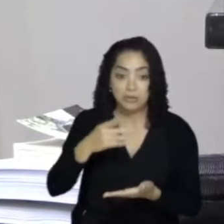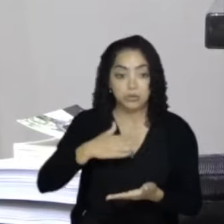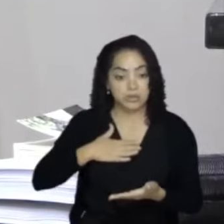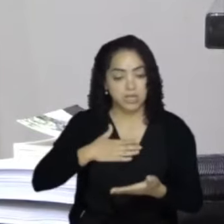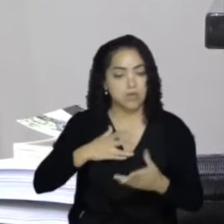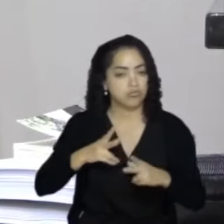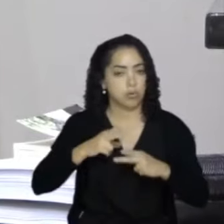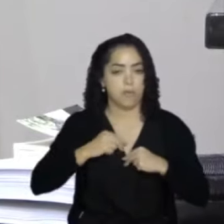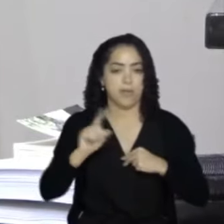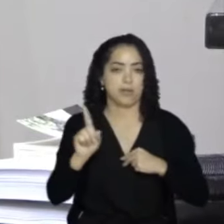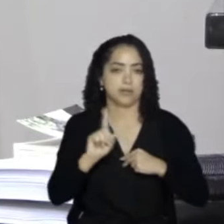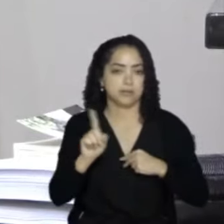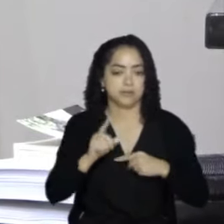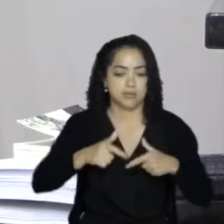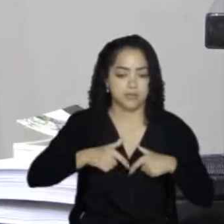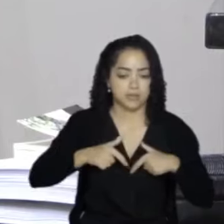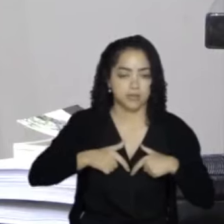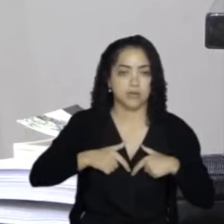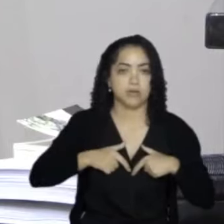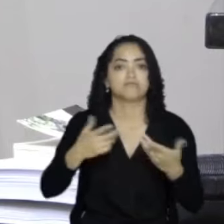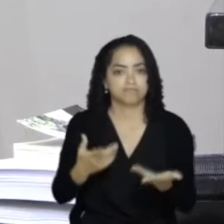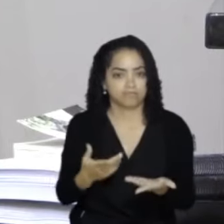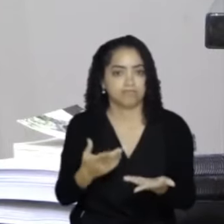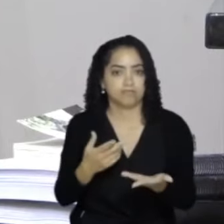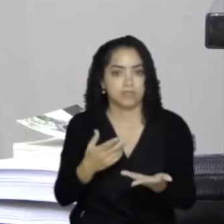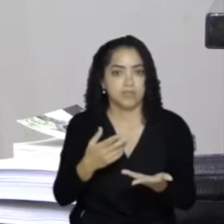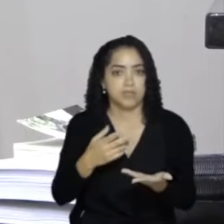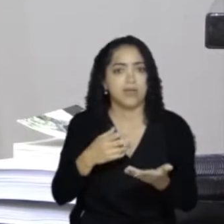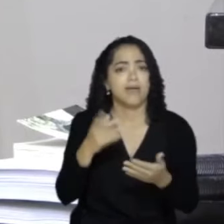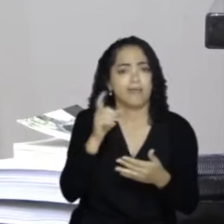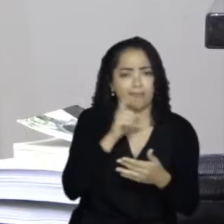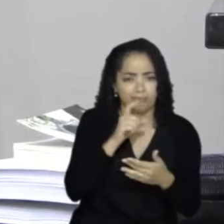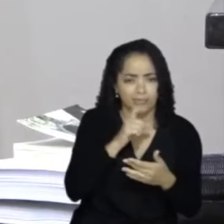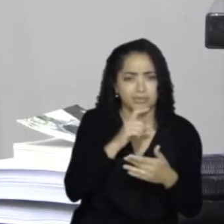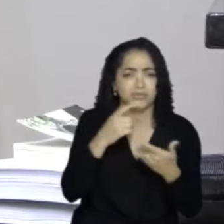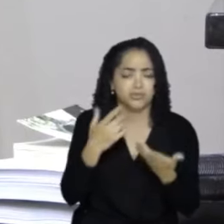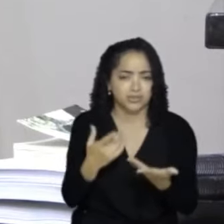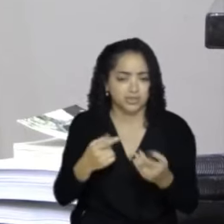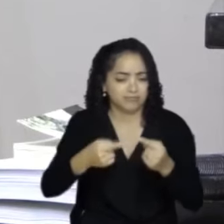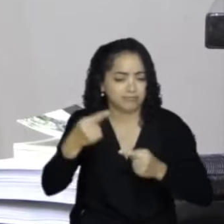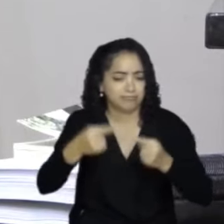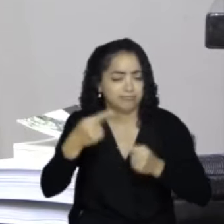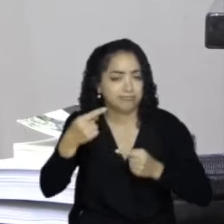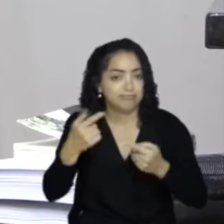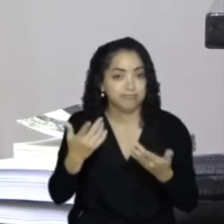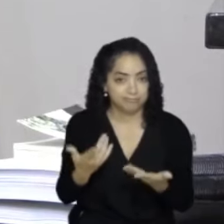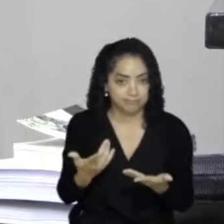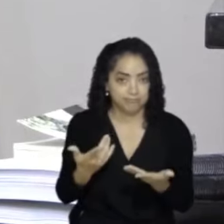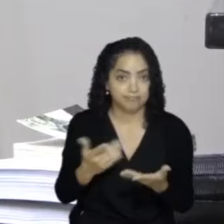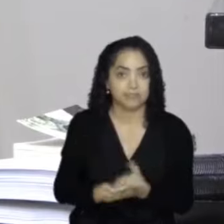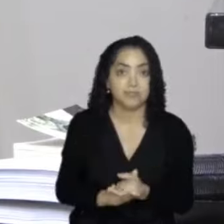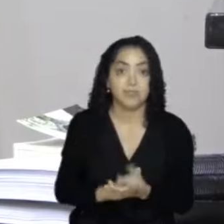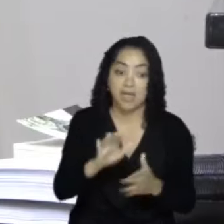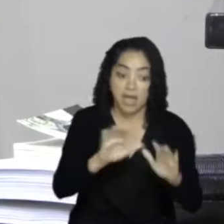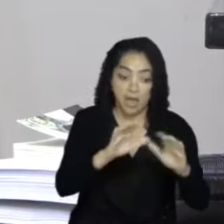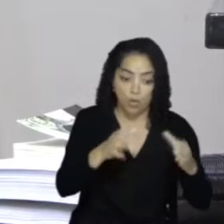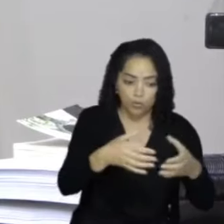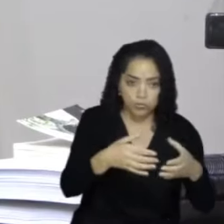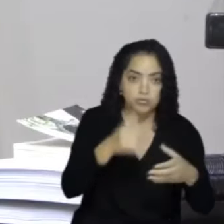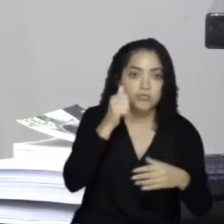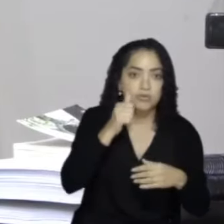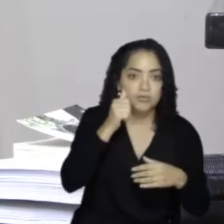é contraditório, hipócrita, tosco e incoerente. Aliás, a bancada feminina dessa casa, se tem uma coisa